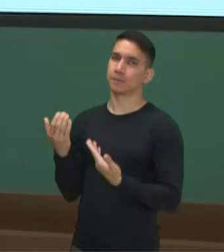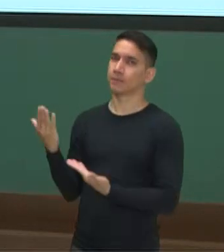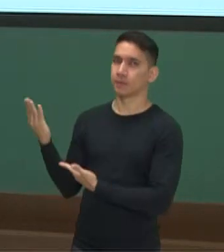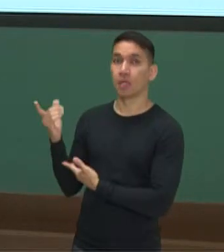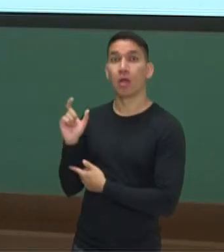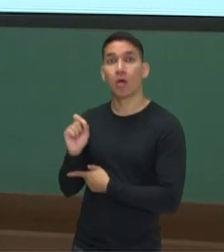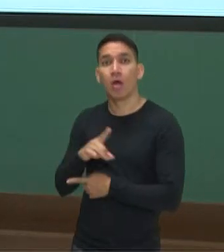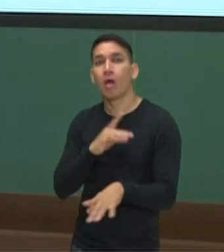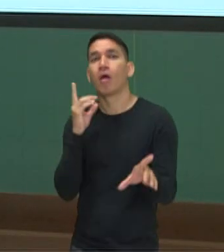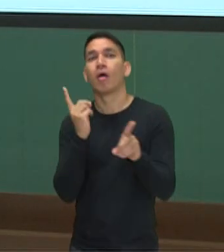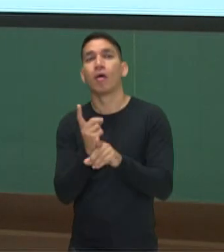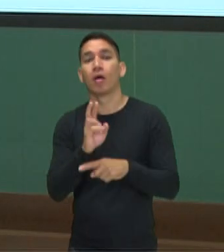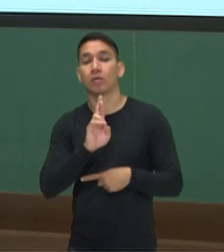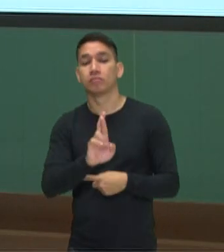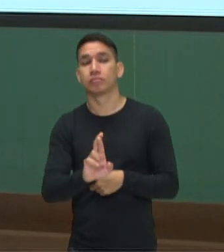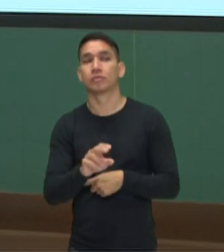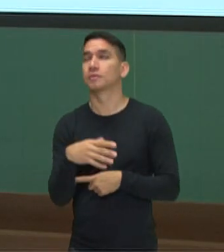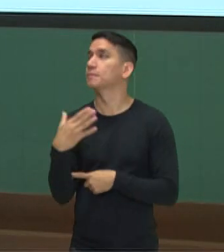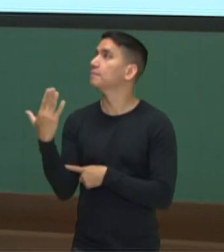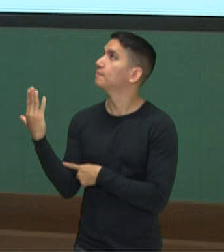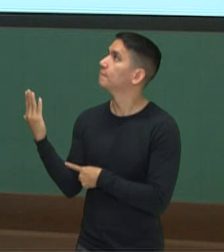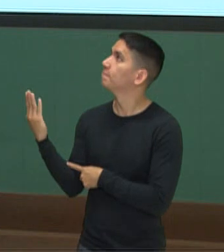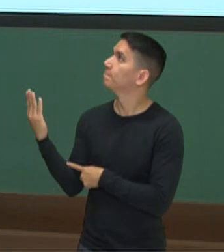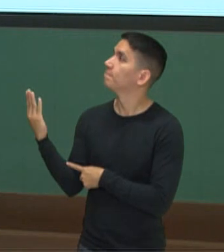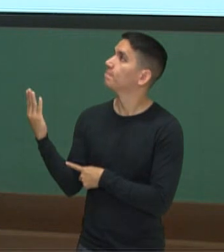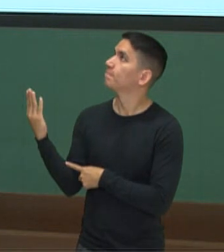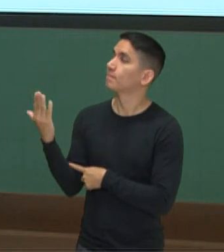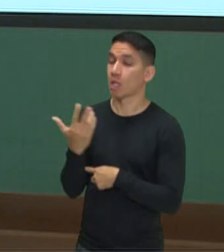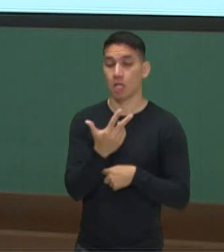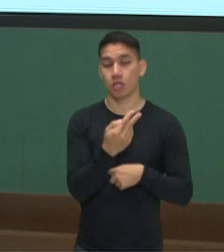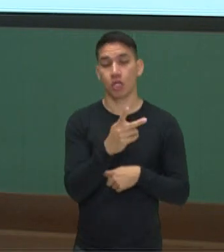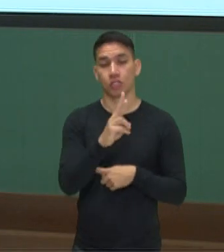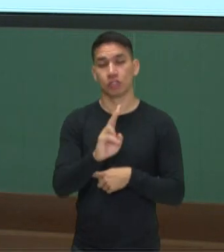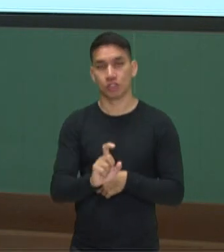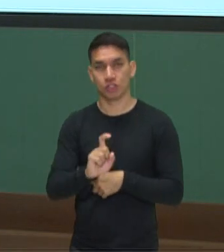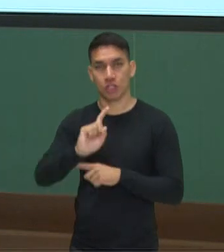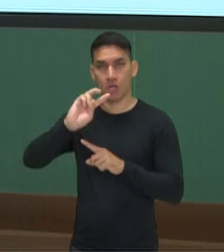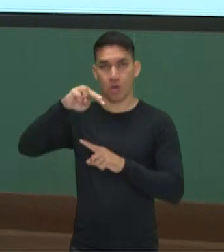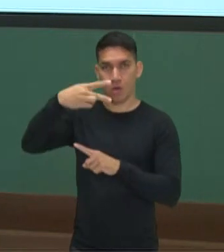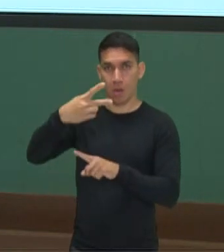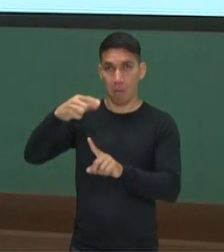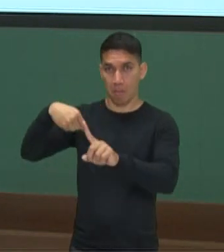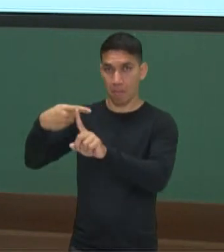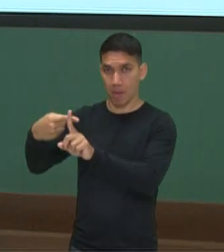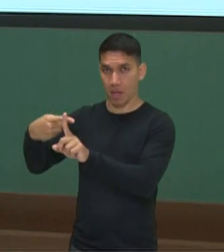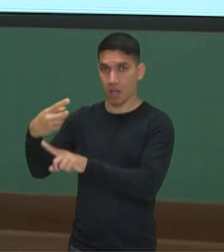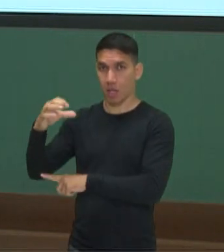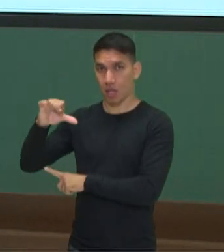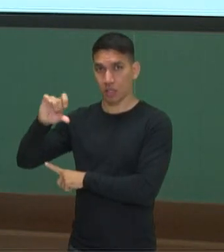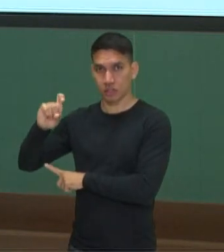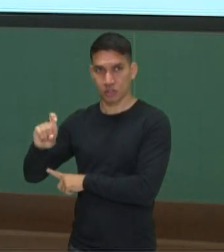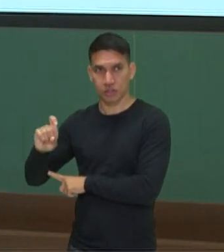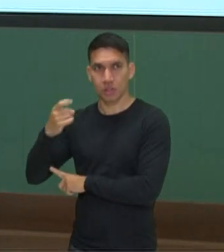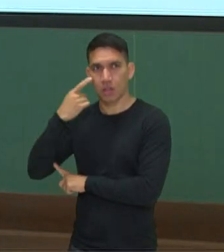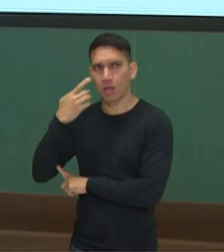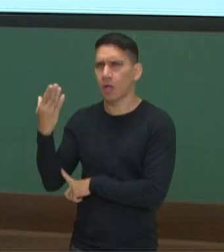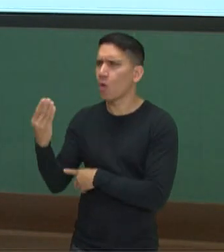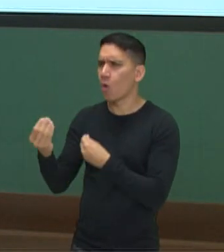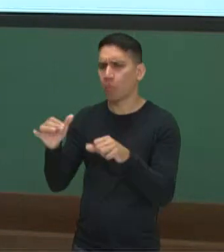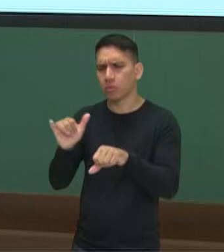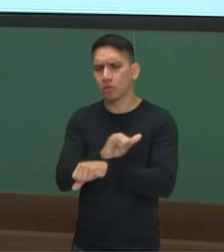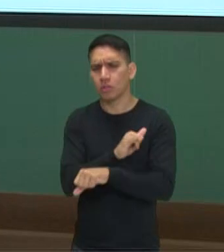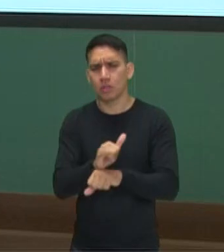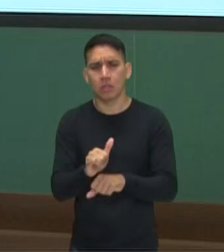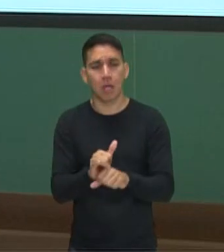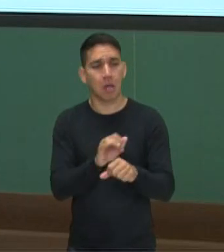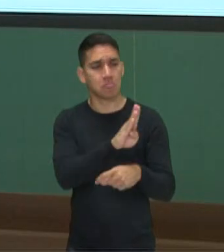vou encontrar 12x ao quadrado mais 9x. Então, como é que funciona? Vamos fazer um esqueminha aqui. O binômio, que